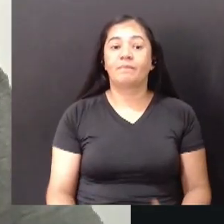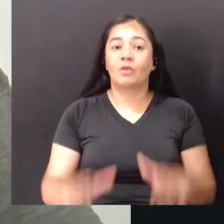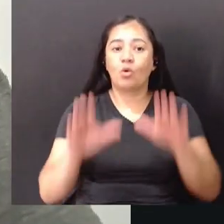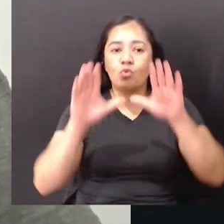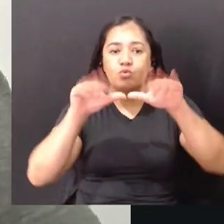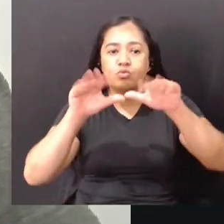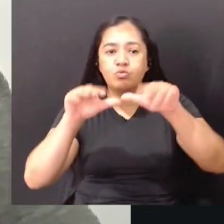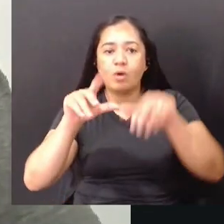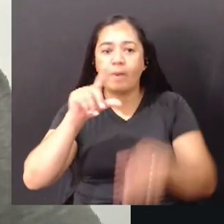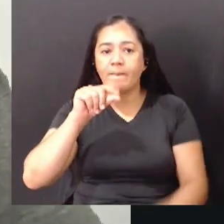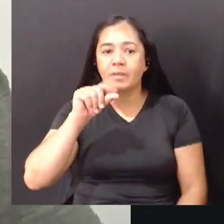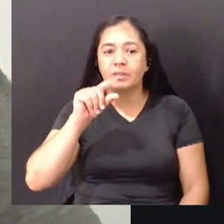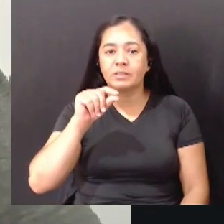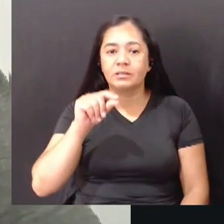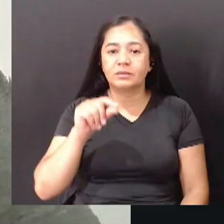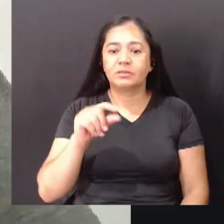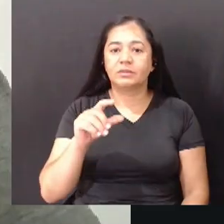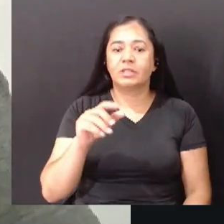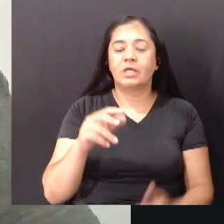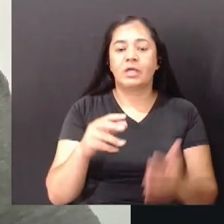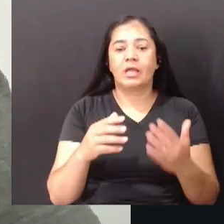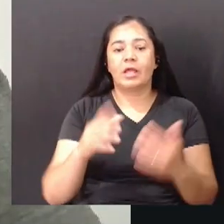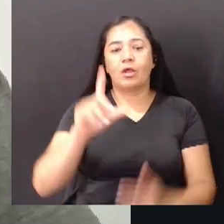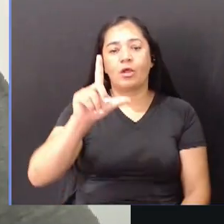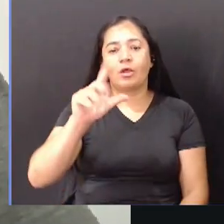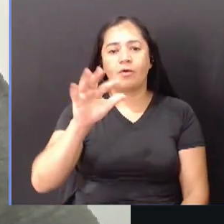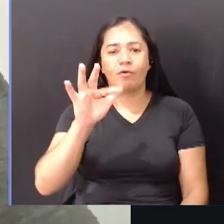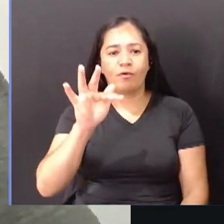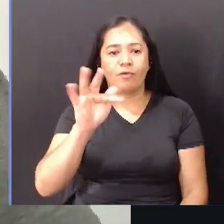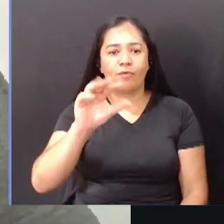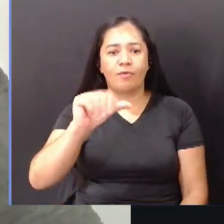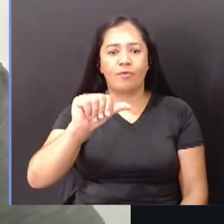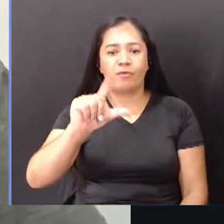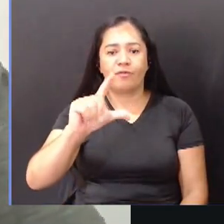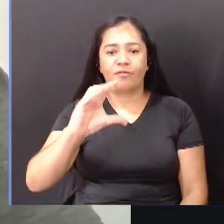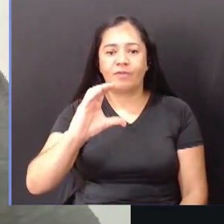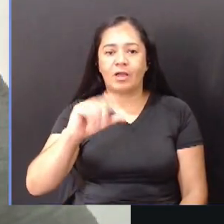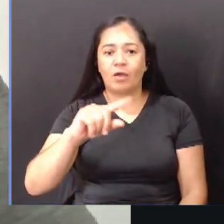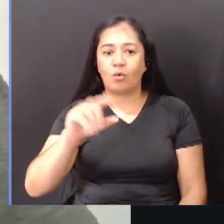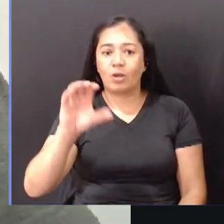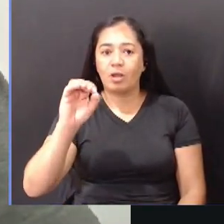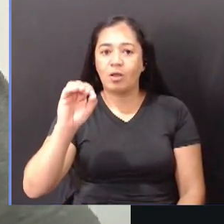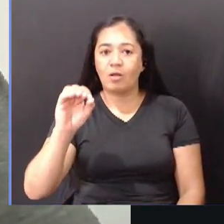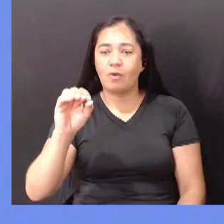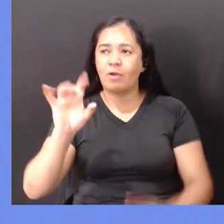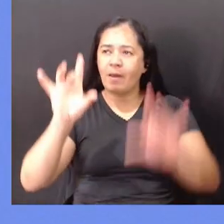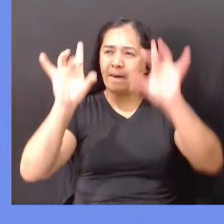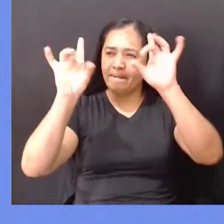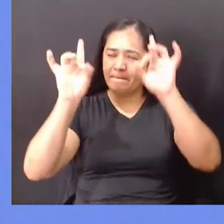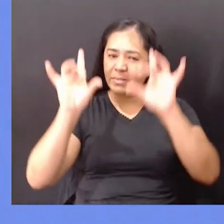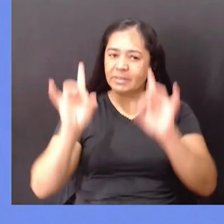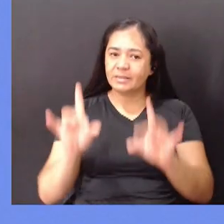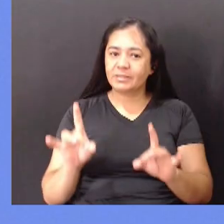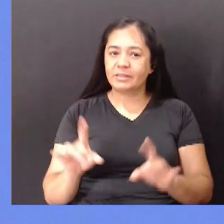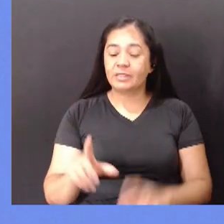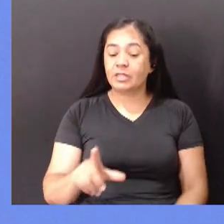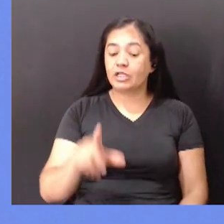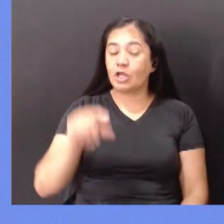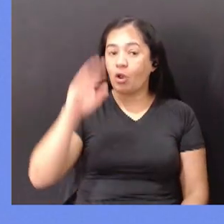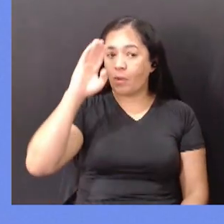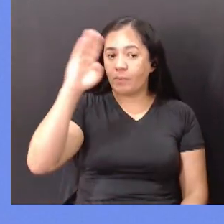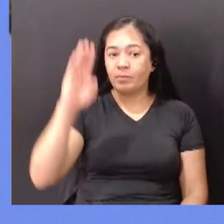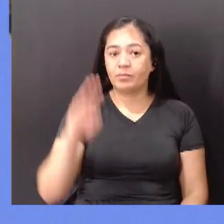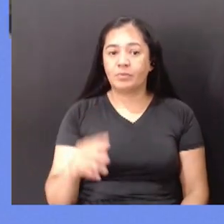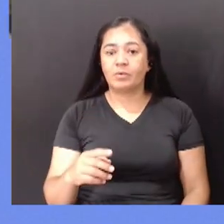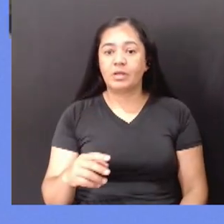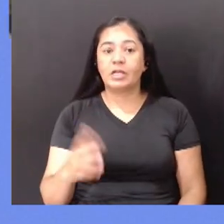O acauã, ele é um falcãozinho bem especialista, né? Ele tem uma preferência